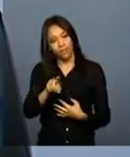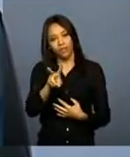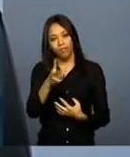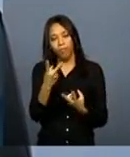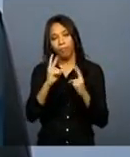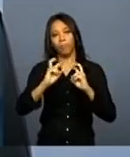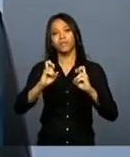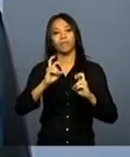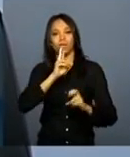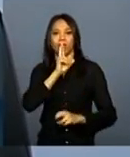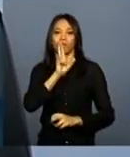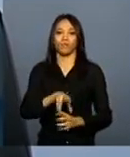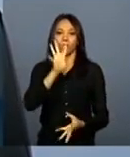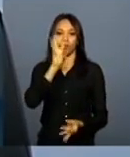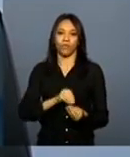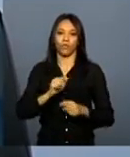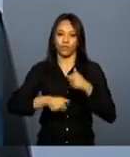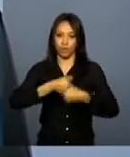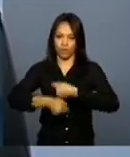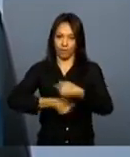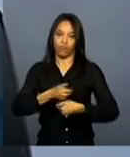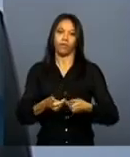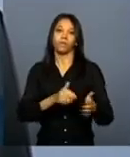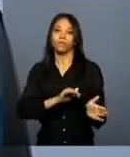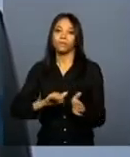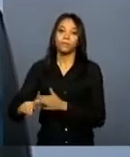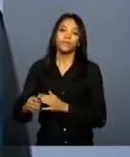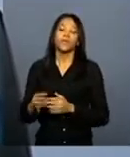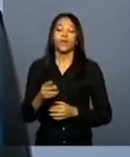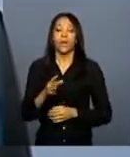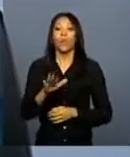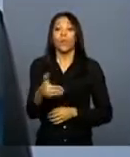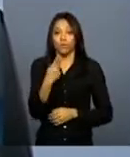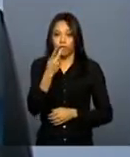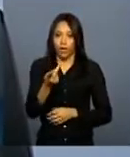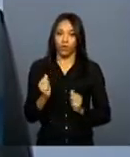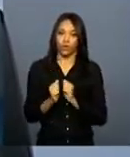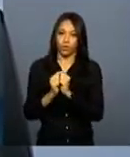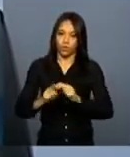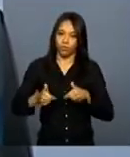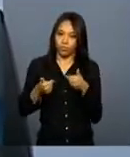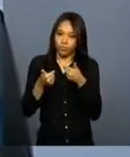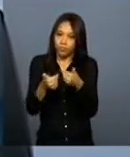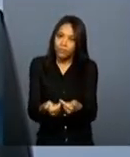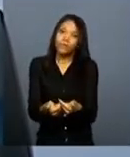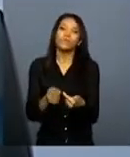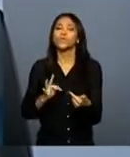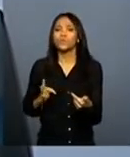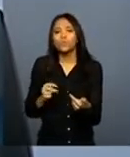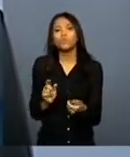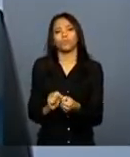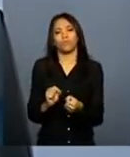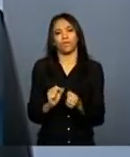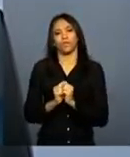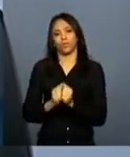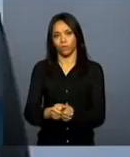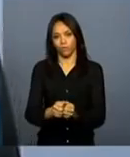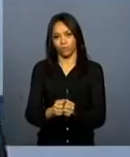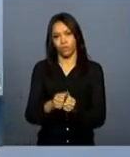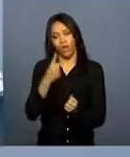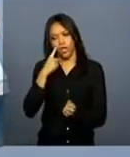resultados. Por fim, quando eu falo a gente trabalhou junto, significa que a gente fez junto tudo. Tá? A gente fez